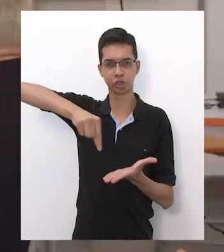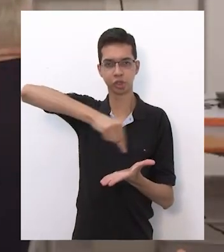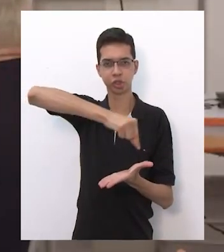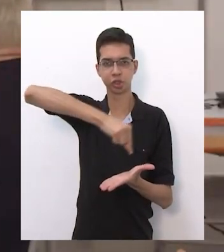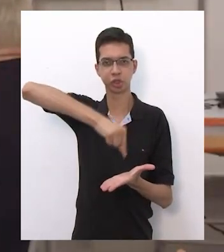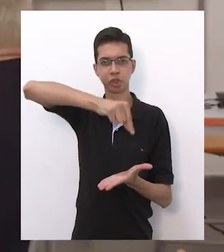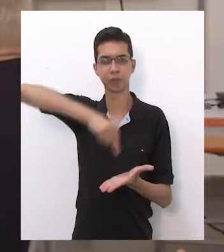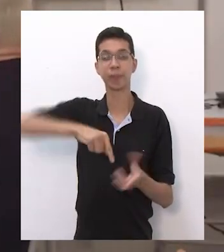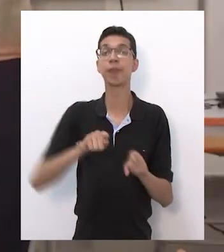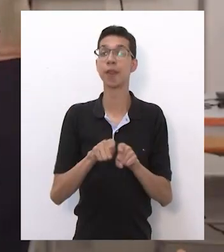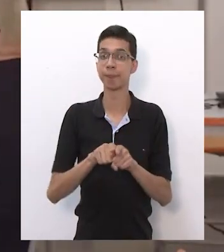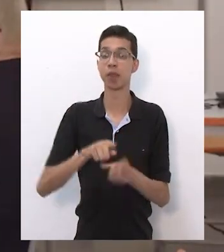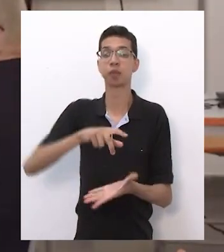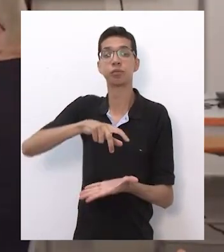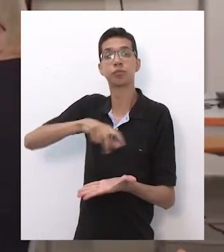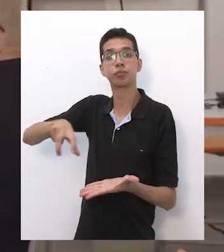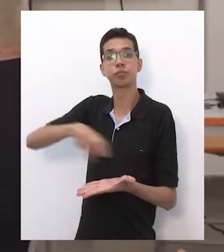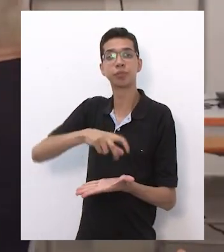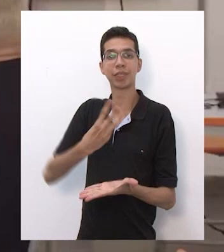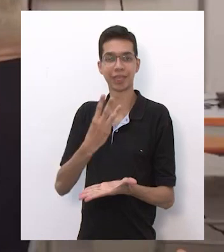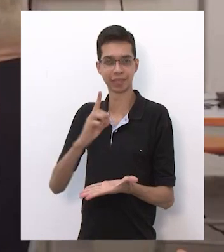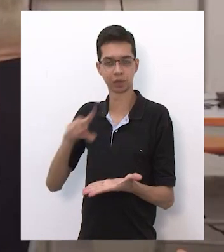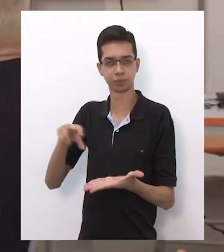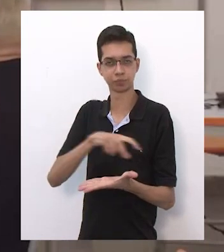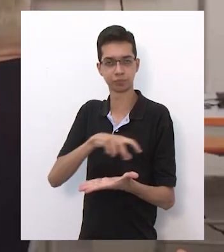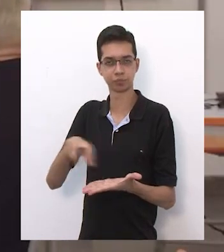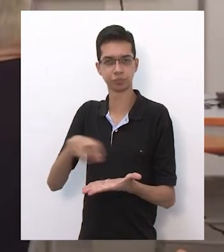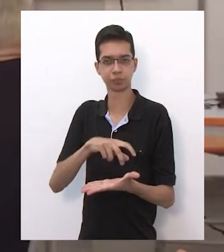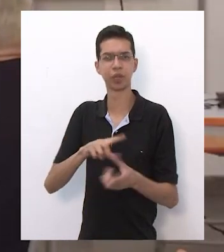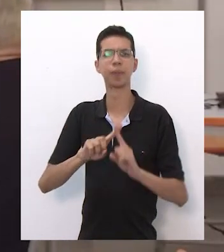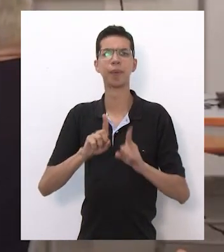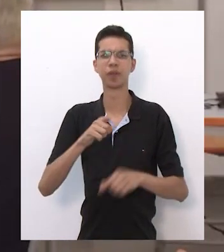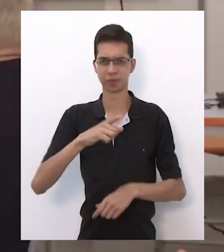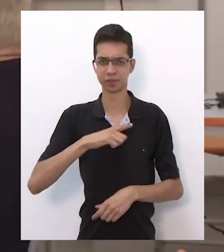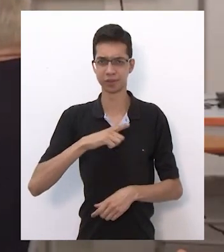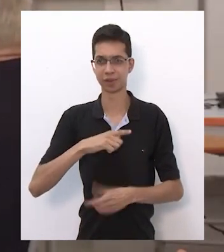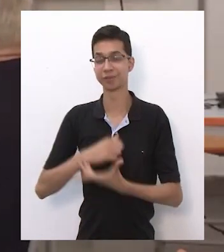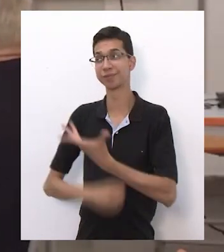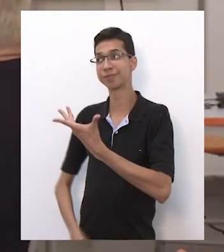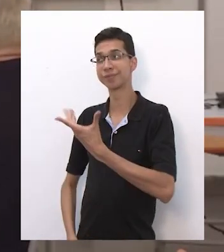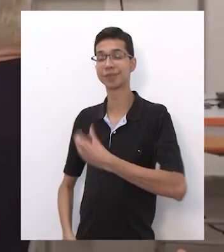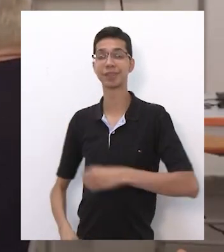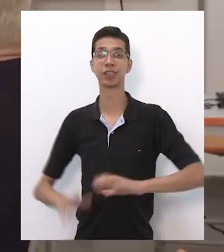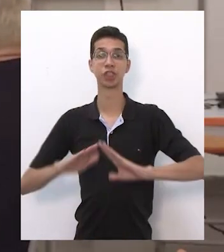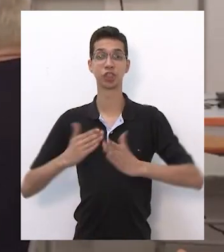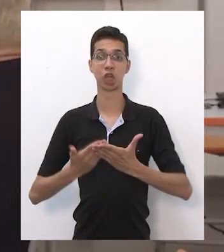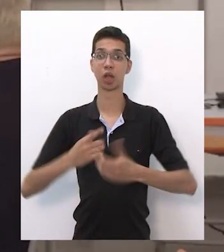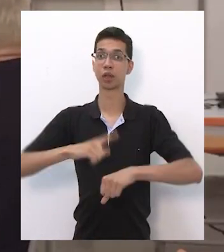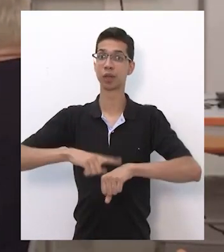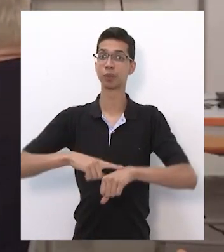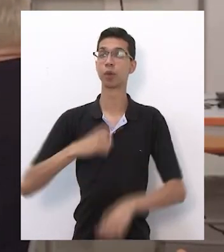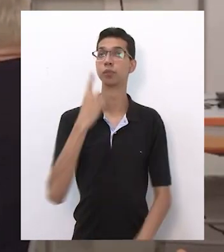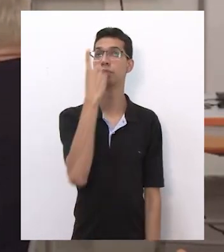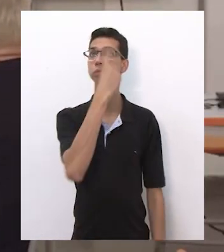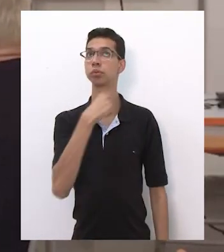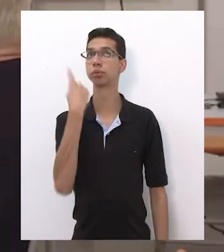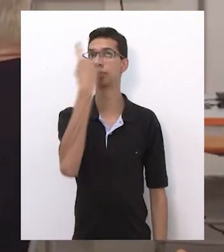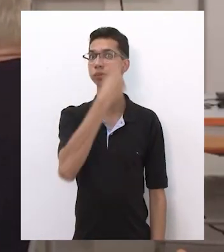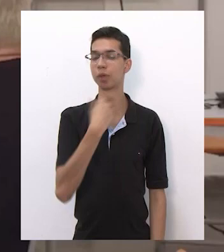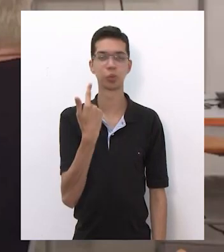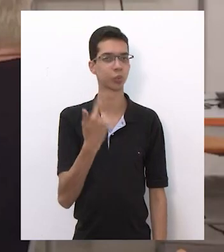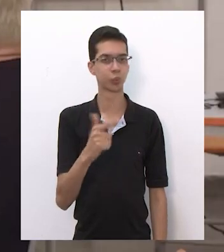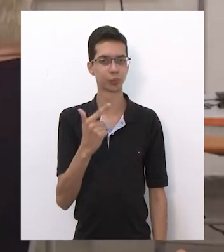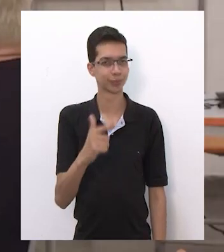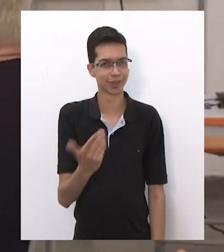que se vocês têm isso aqui, não é o tempo todo que vocês têm na escola. Então, sempre que vocês vêm ao centro, a gente